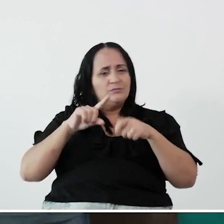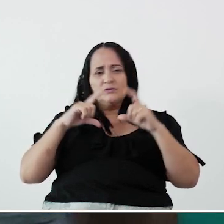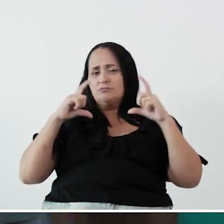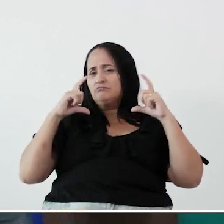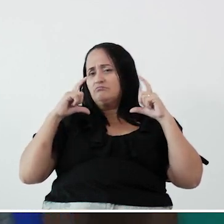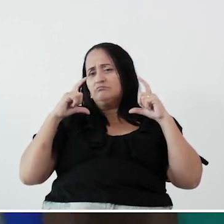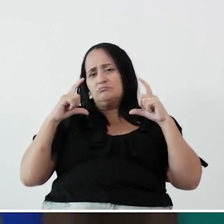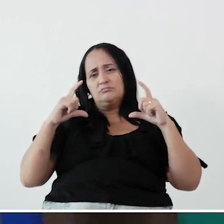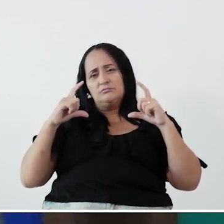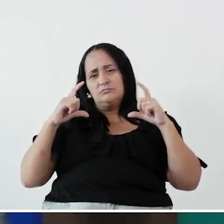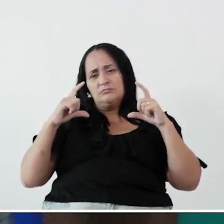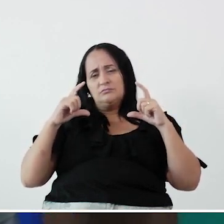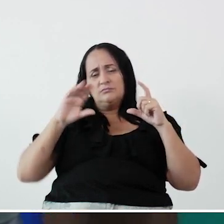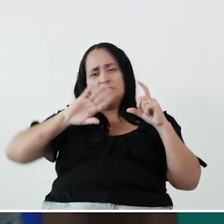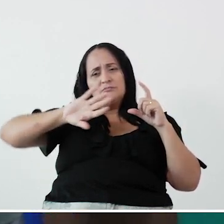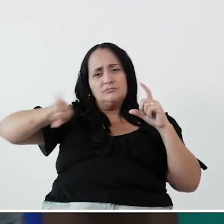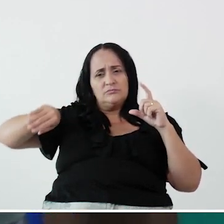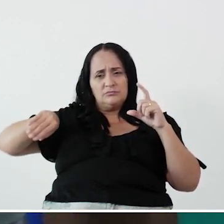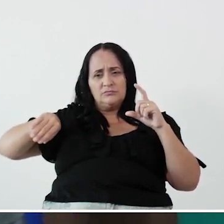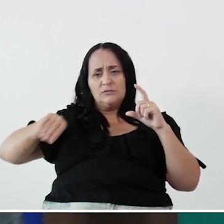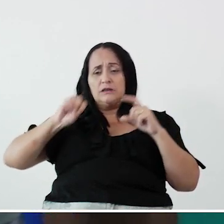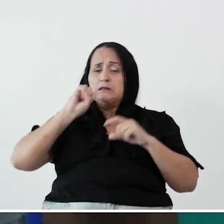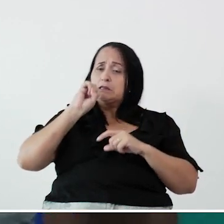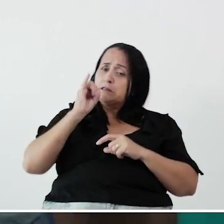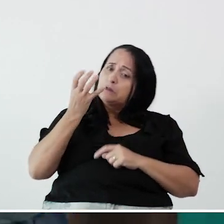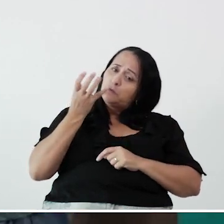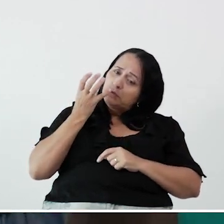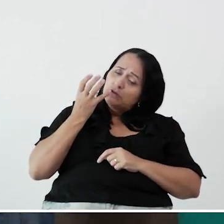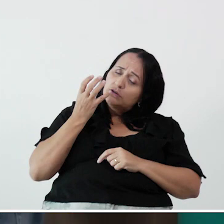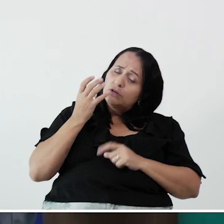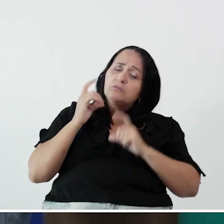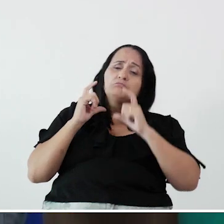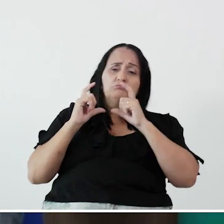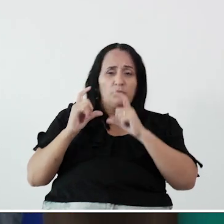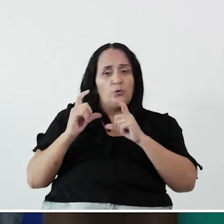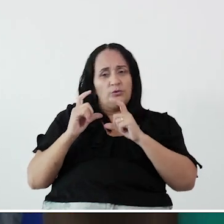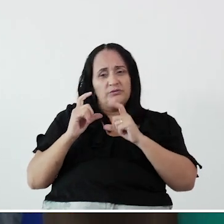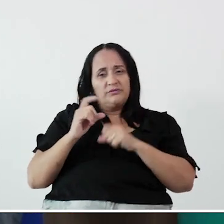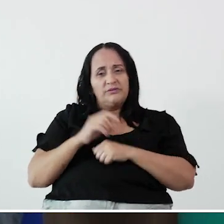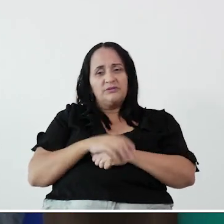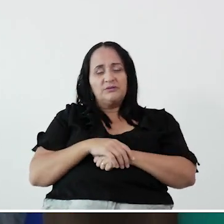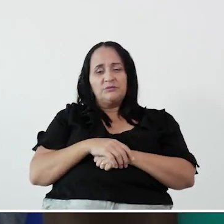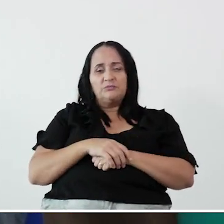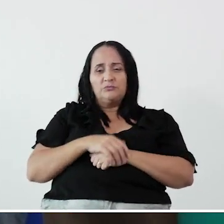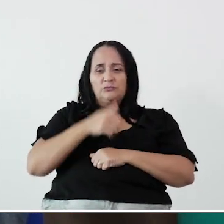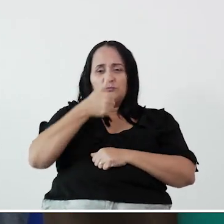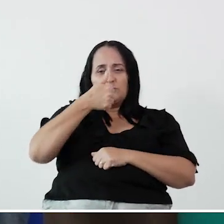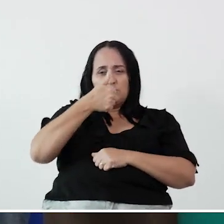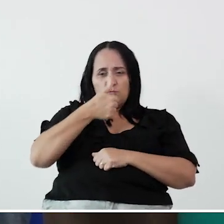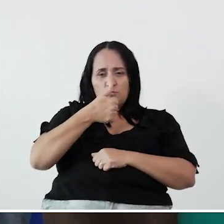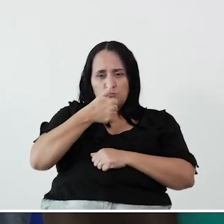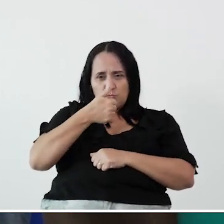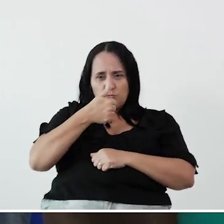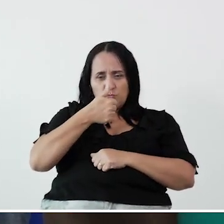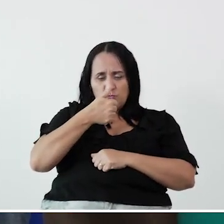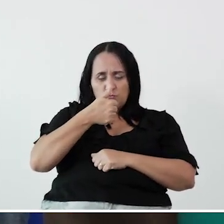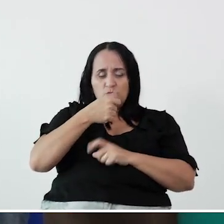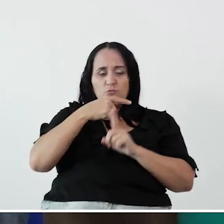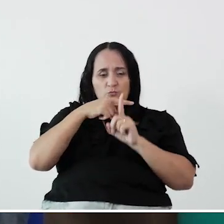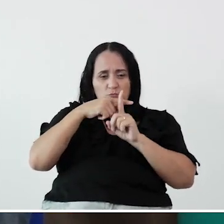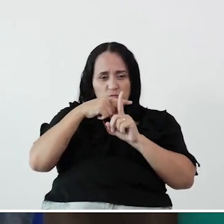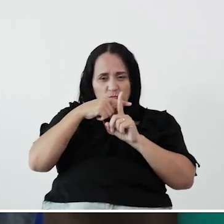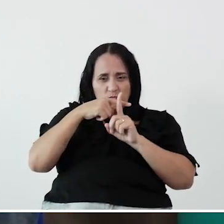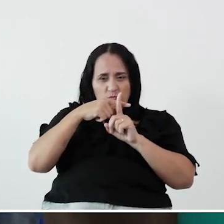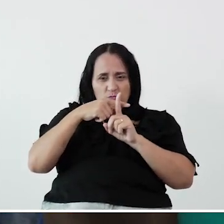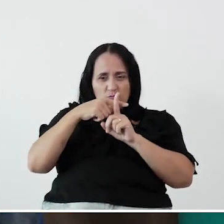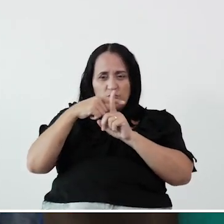valor, o sinal, se eu quiser. Aqui já está indicando que eu estou somando um